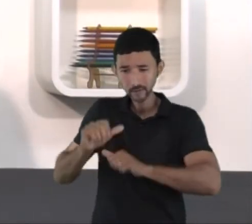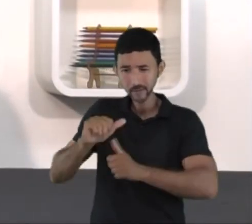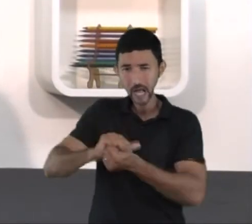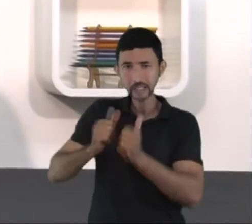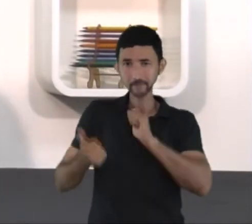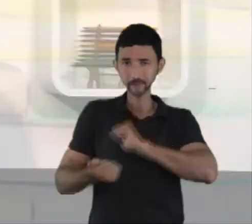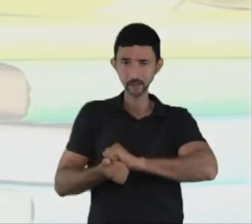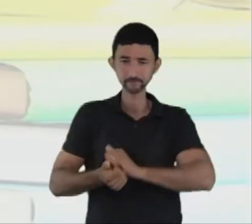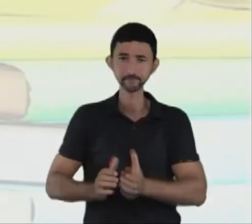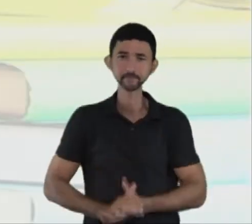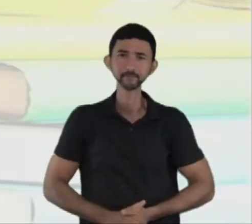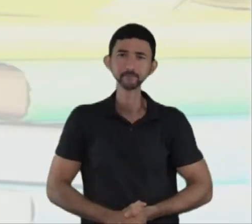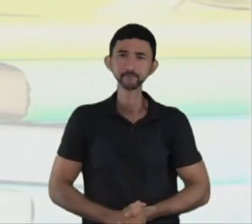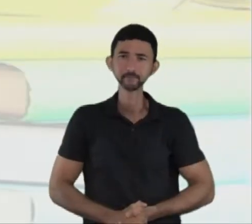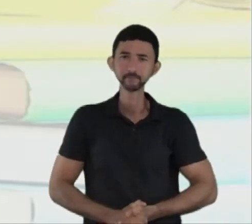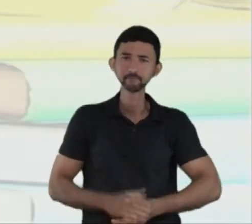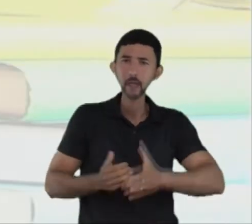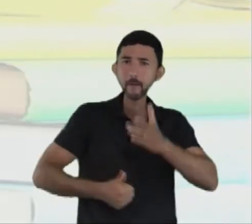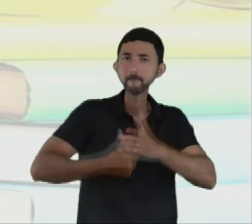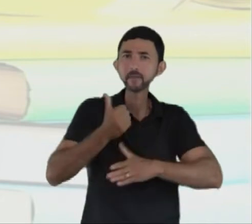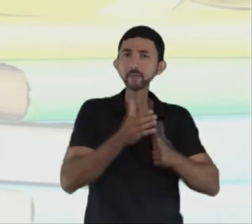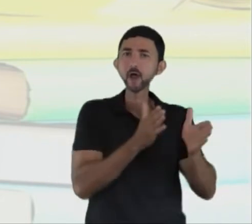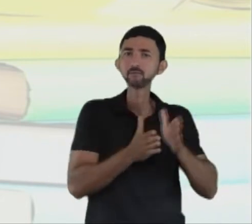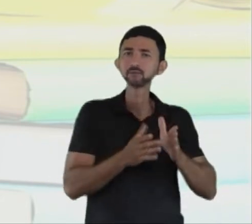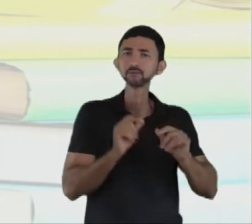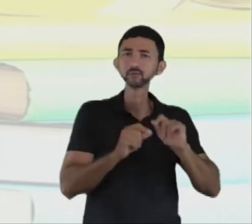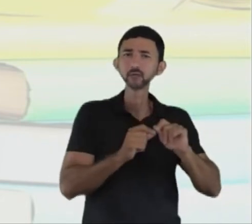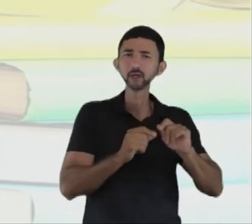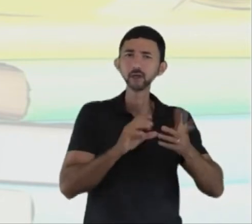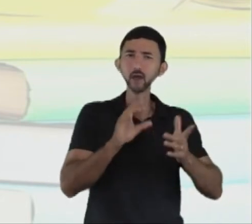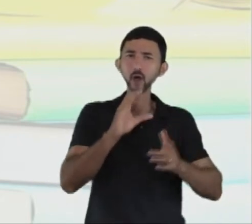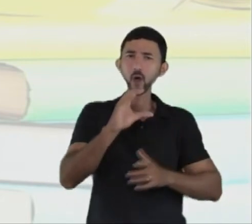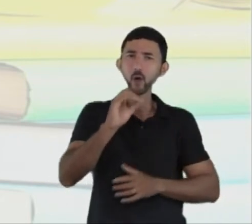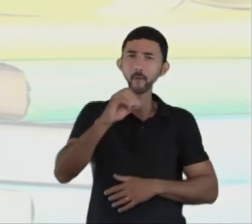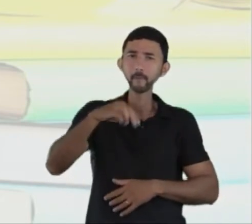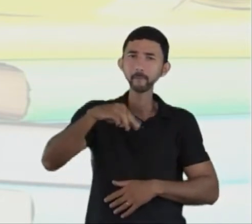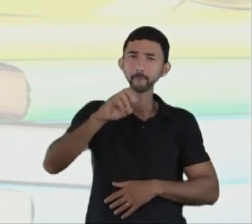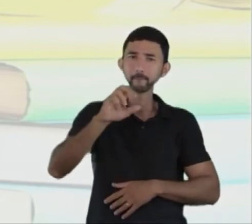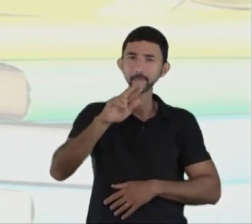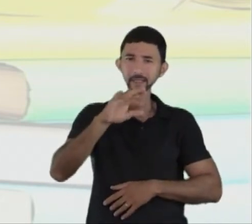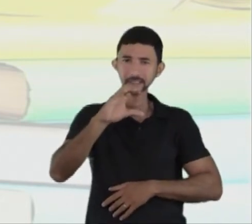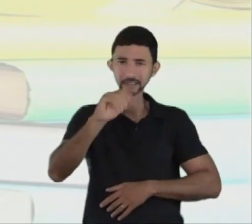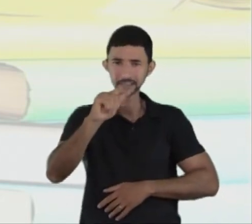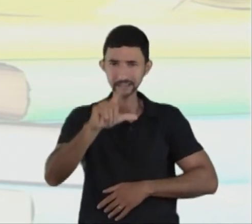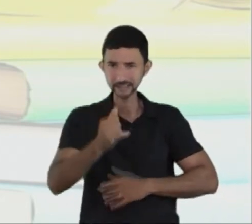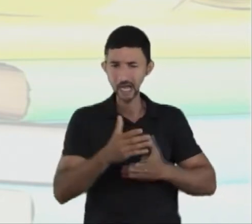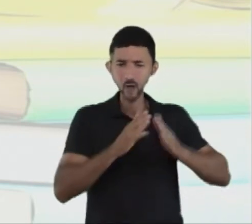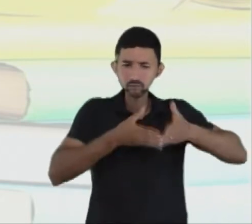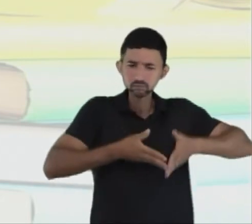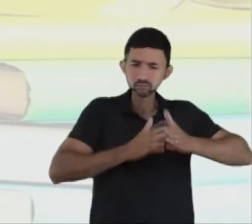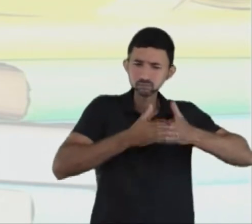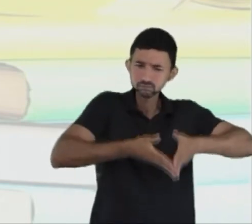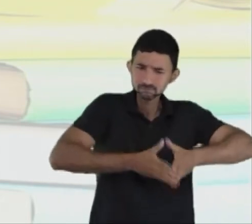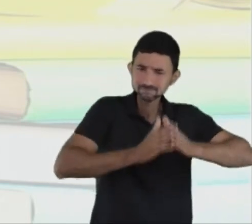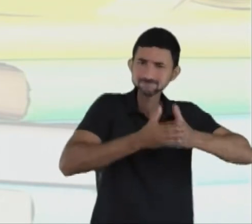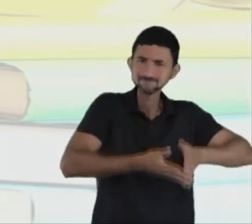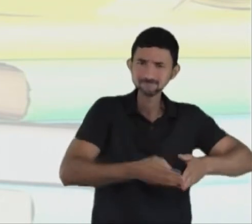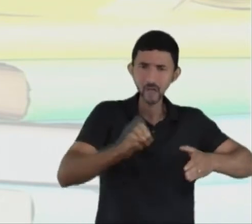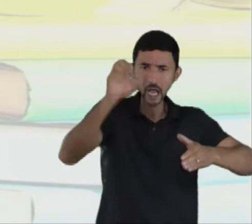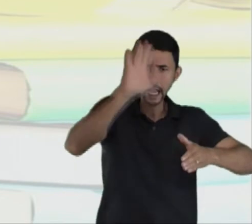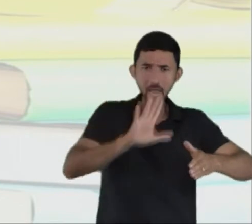uma olhadinha aqui, ó. A primeira fase do capitalismo é o capitalismo comercial, né? A época das grandes navegações, quando a